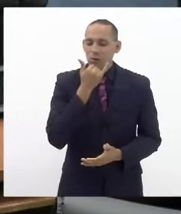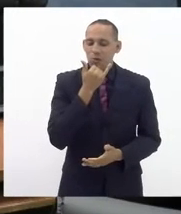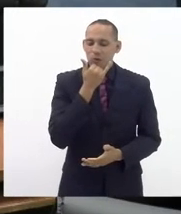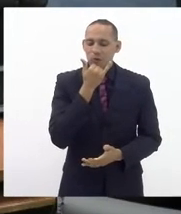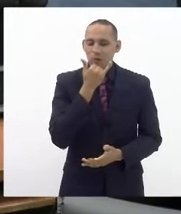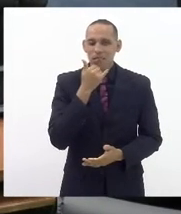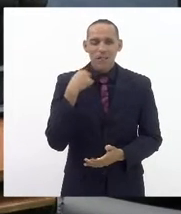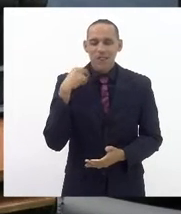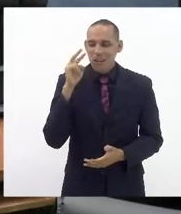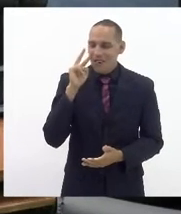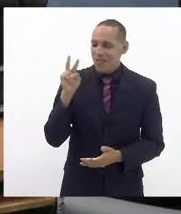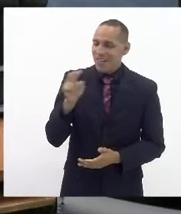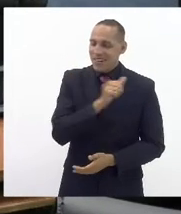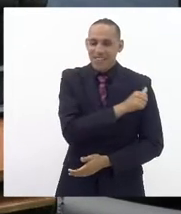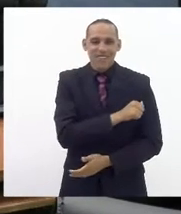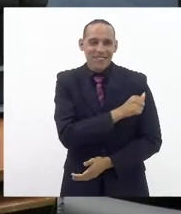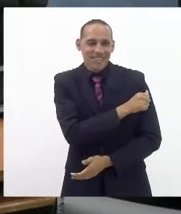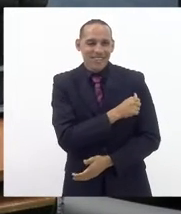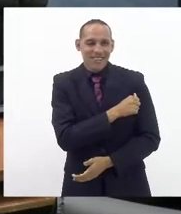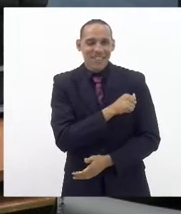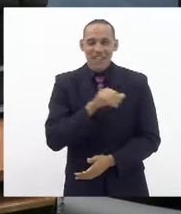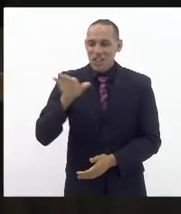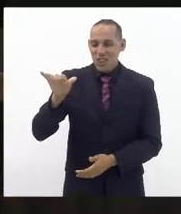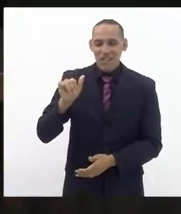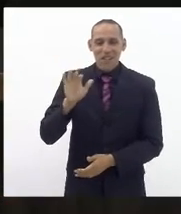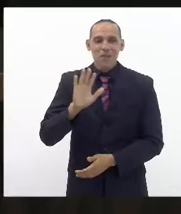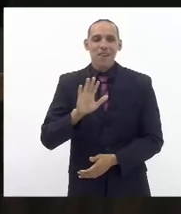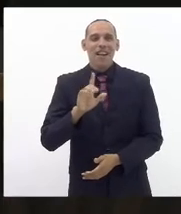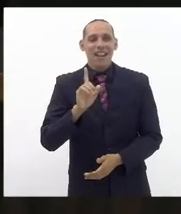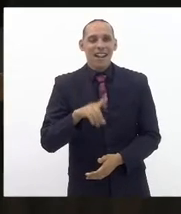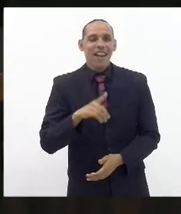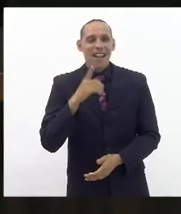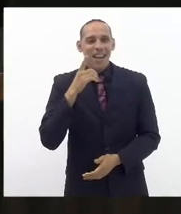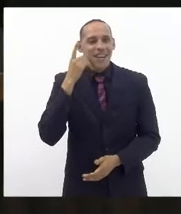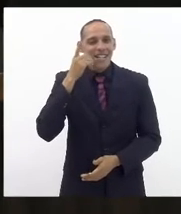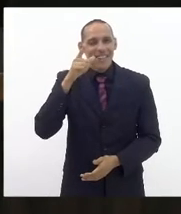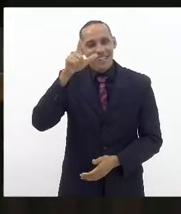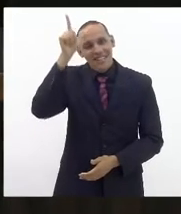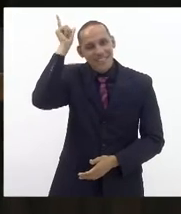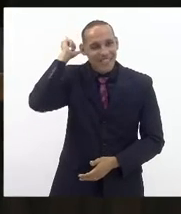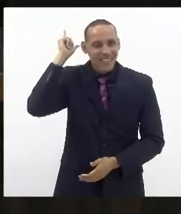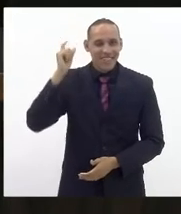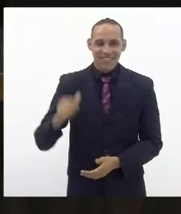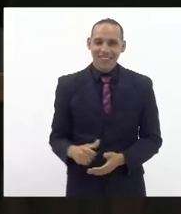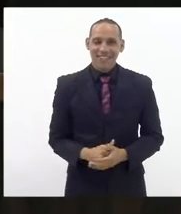Perdão, eu olhei para a enfermeira Rejane e chamei a enfermeira Rejane. Deputado Luiz Paulo.